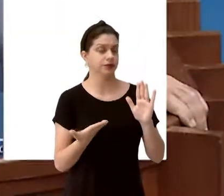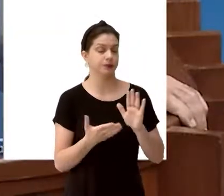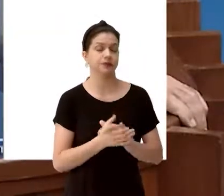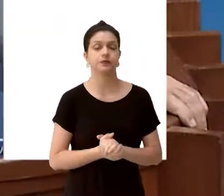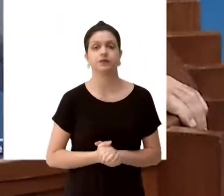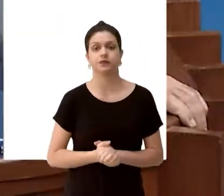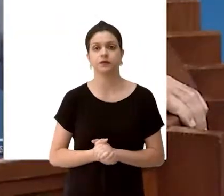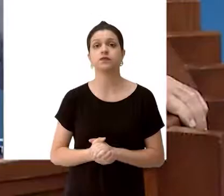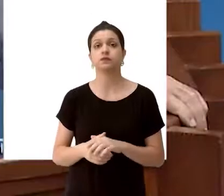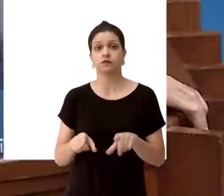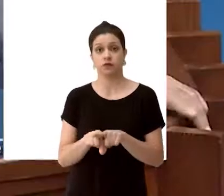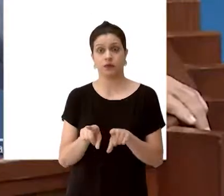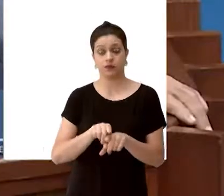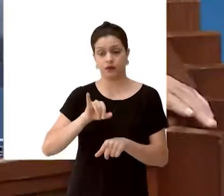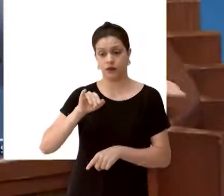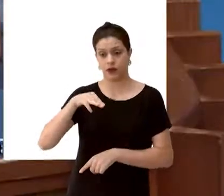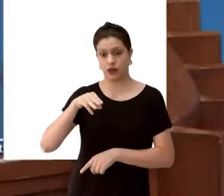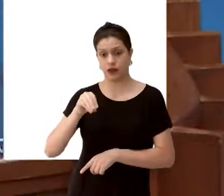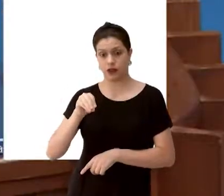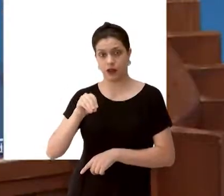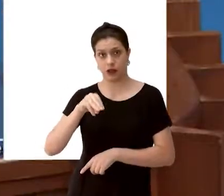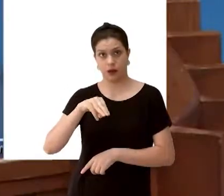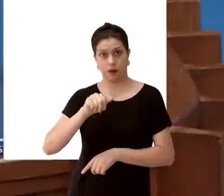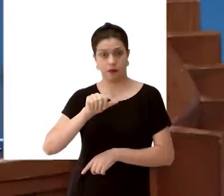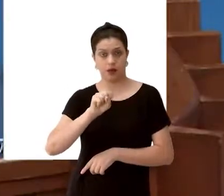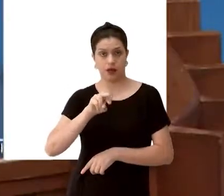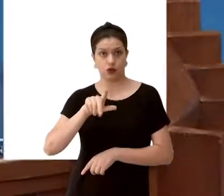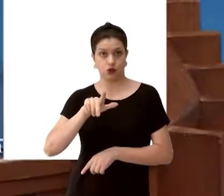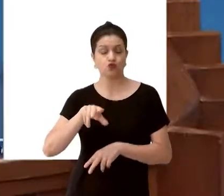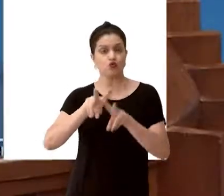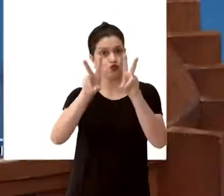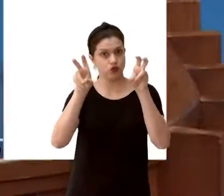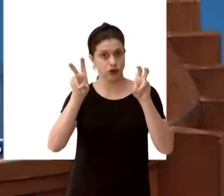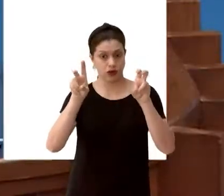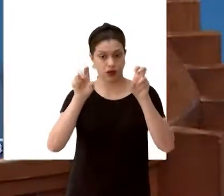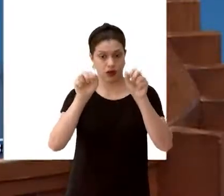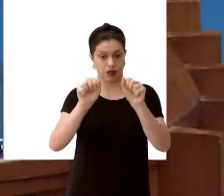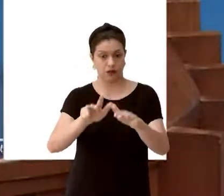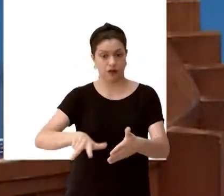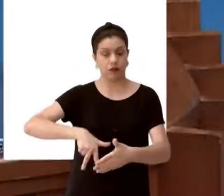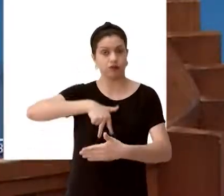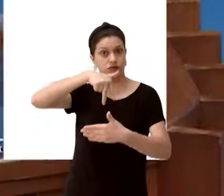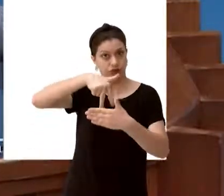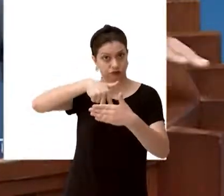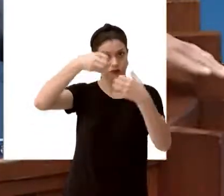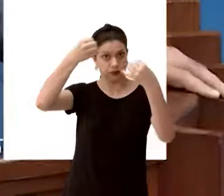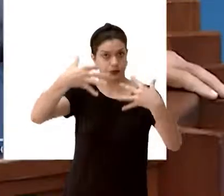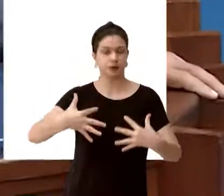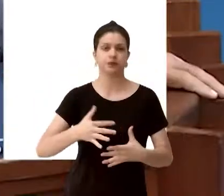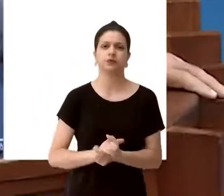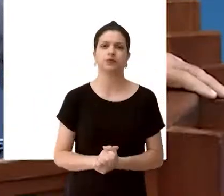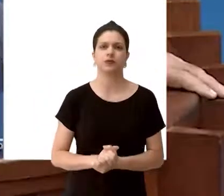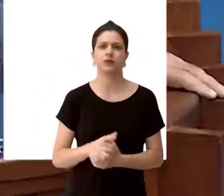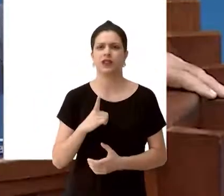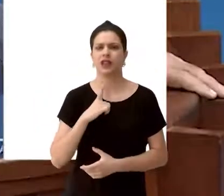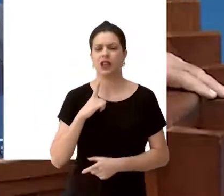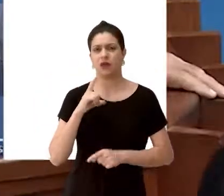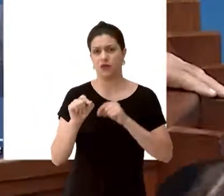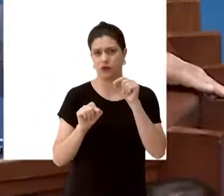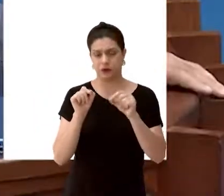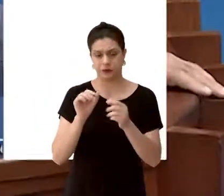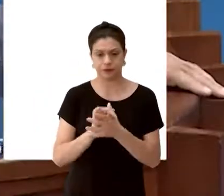pelo IMASU foi assunto na tribuna da Assembleia. Baixaram uma resolução que, para